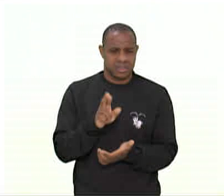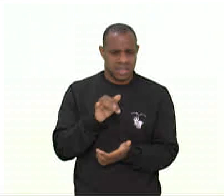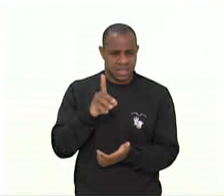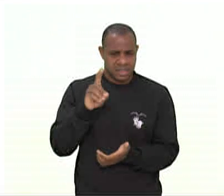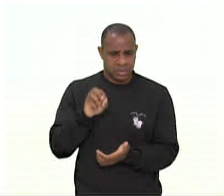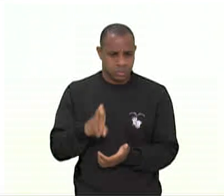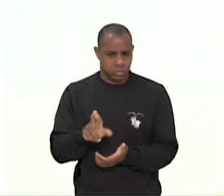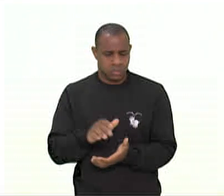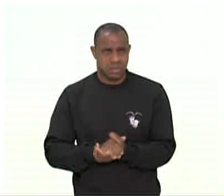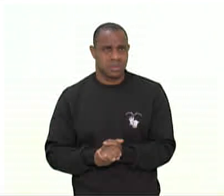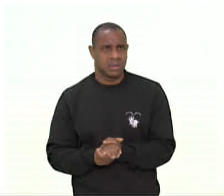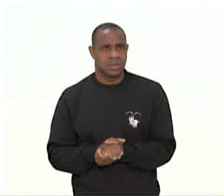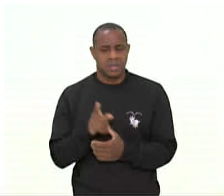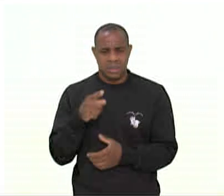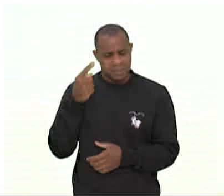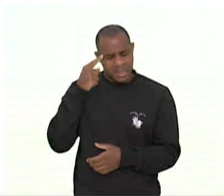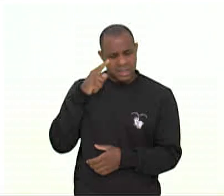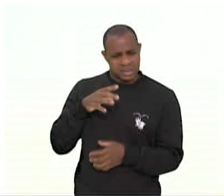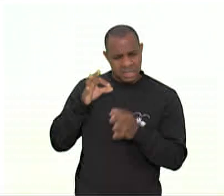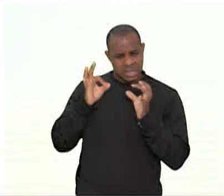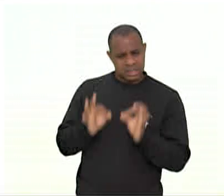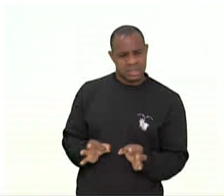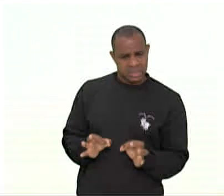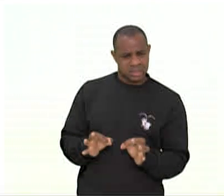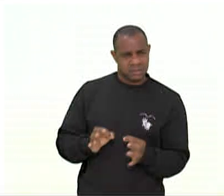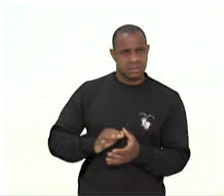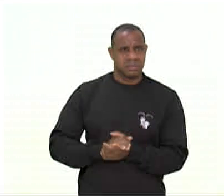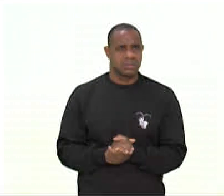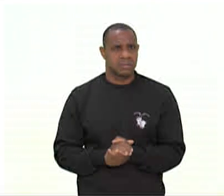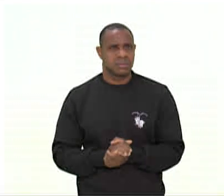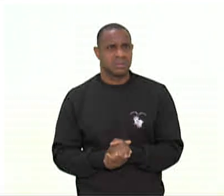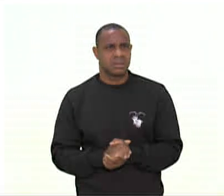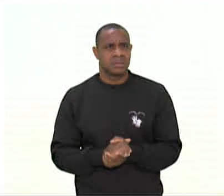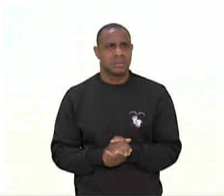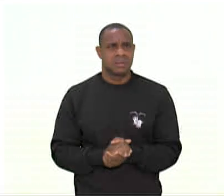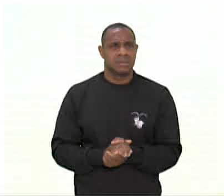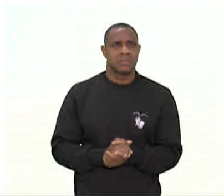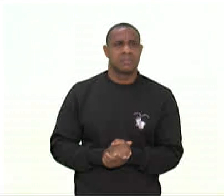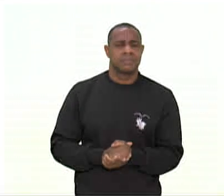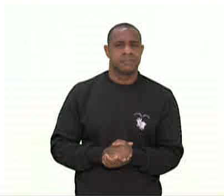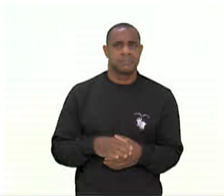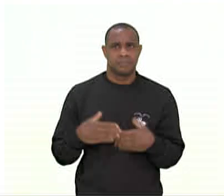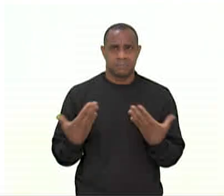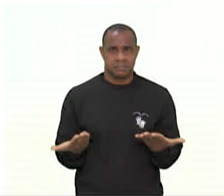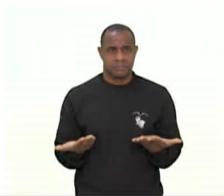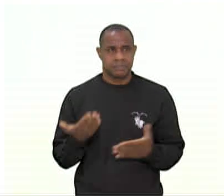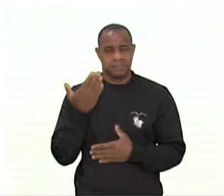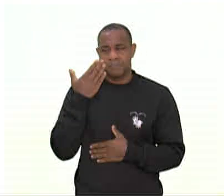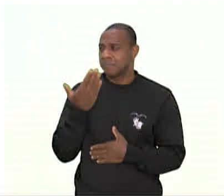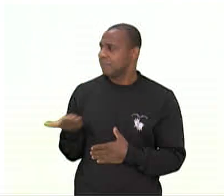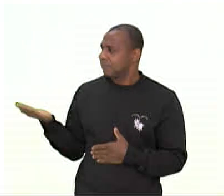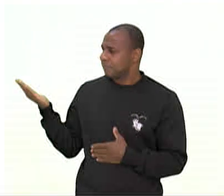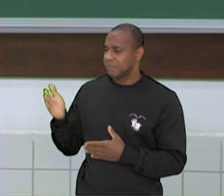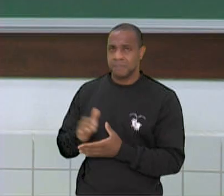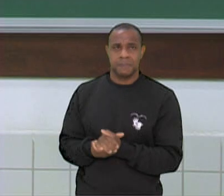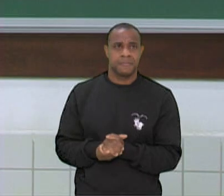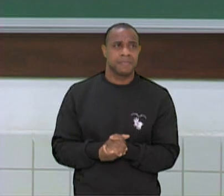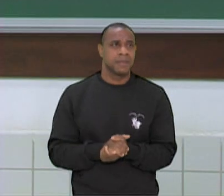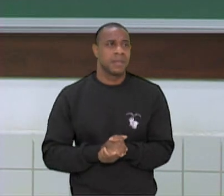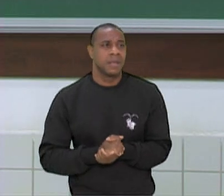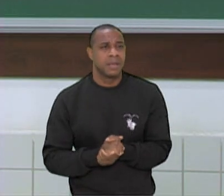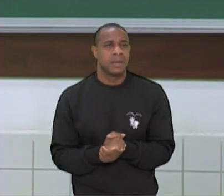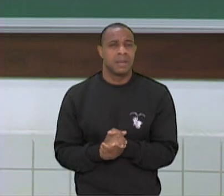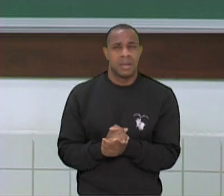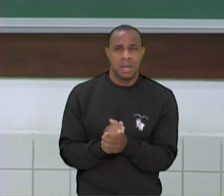que pensa que está certo. Não um traidor por covardia, um traidor por convicção. Lembrando aqui que as